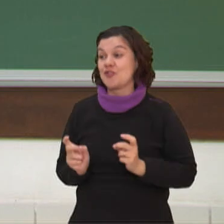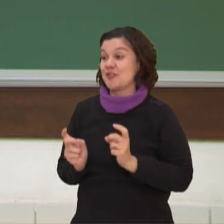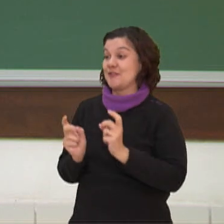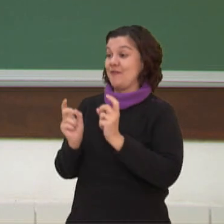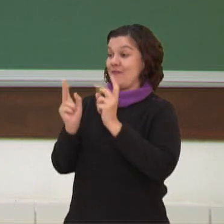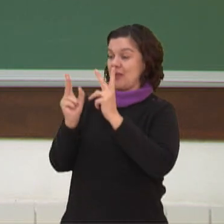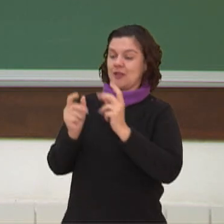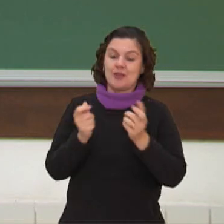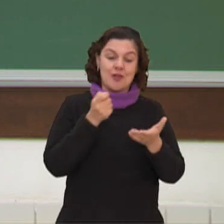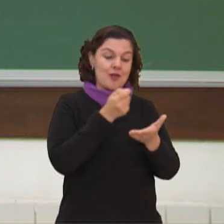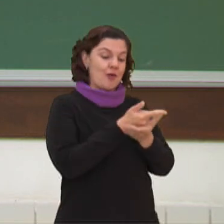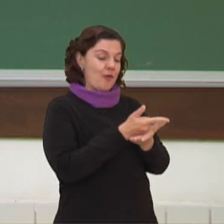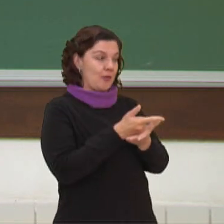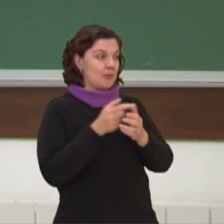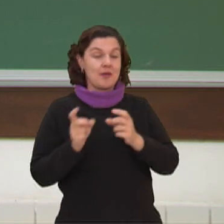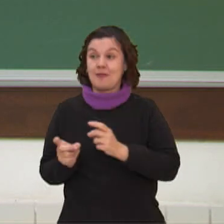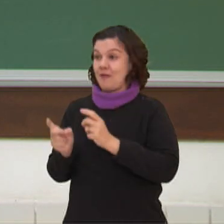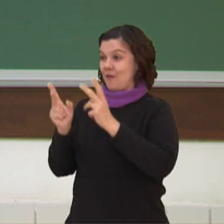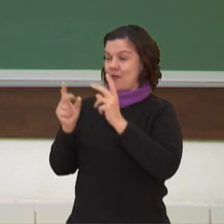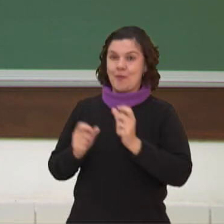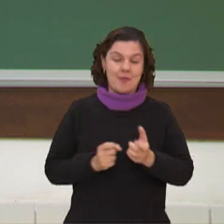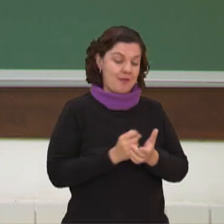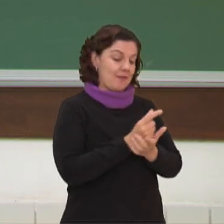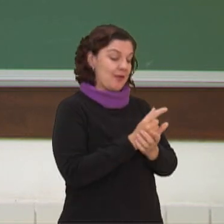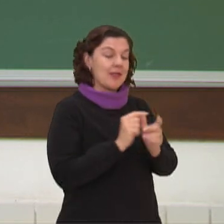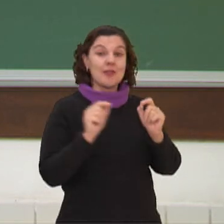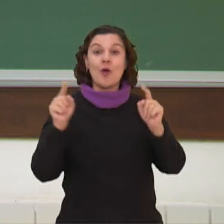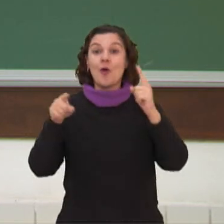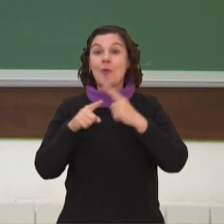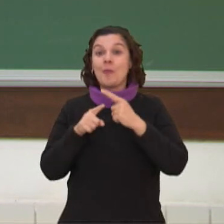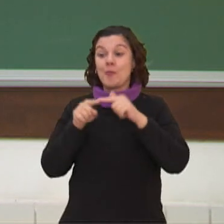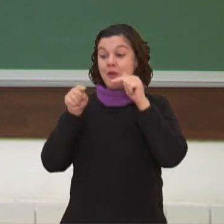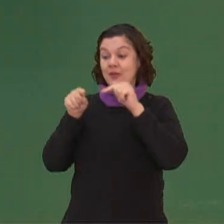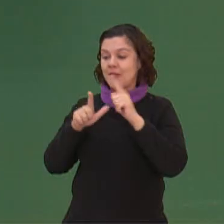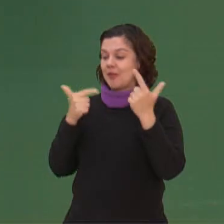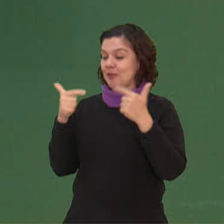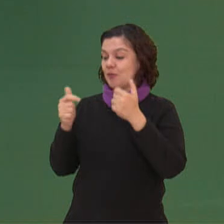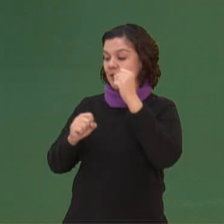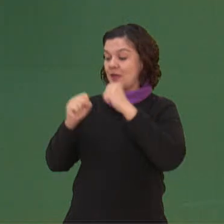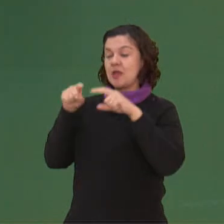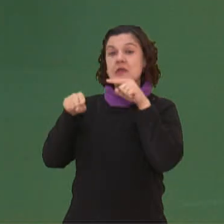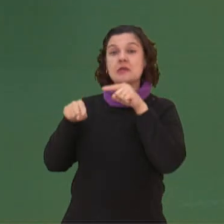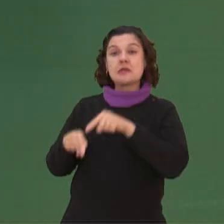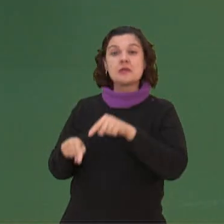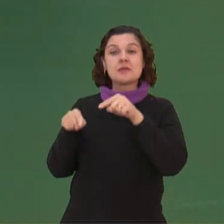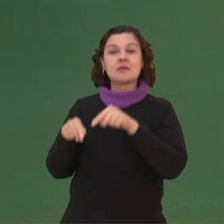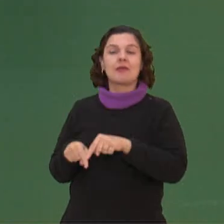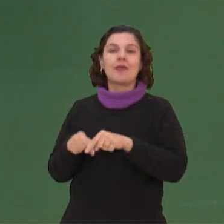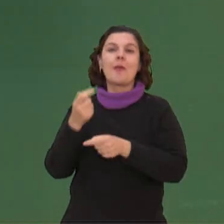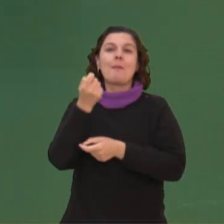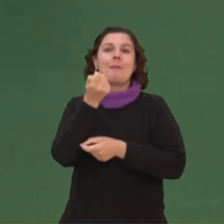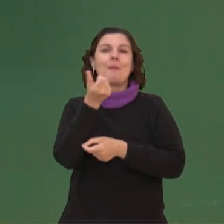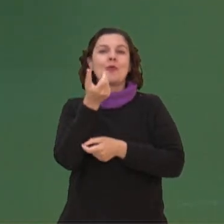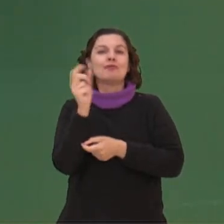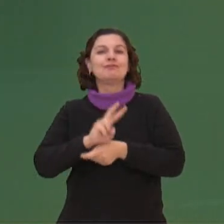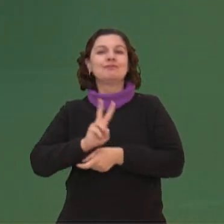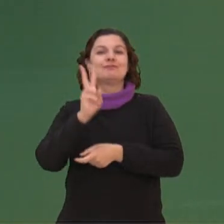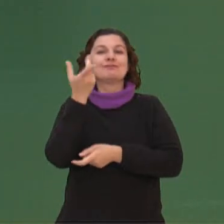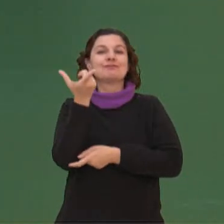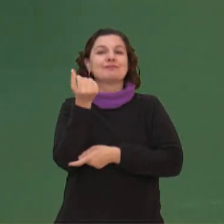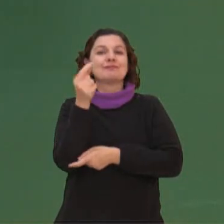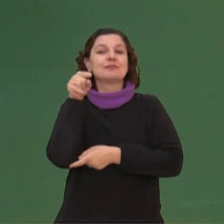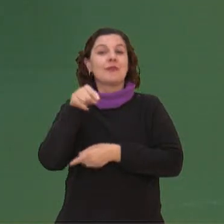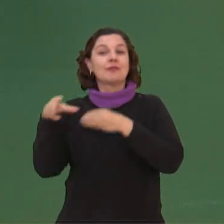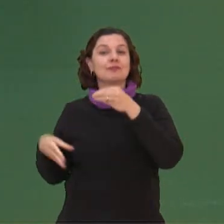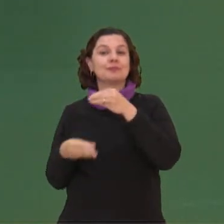exporta produtos não industrializados. Por quê? Tem pouco valor agregado. O